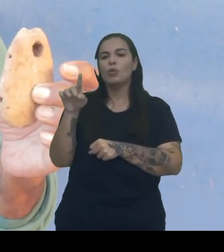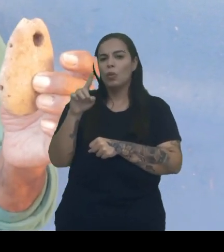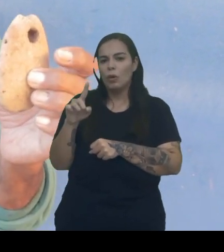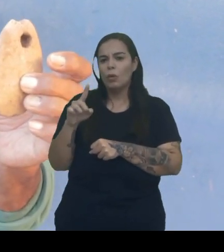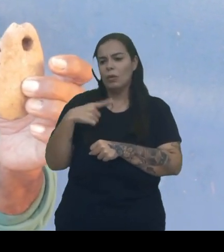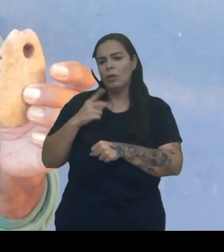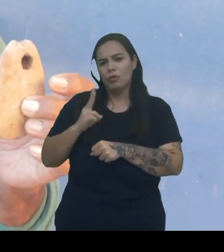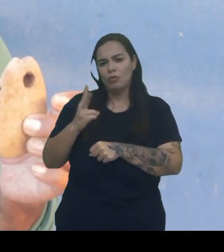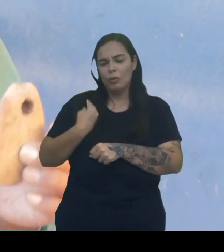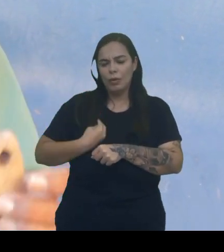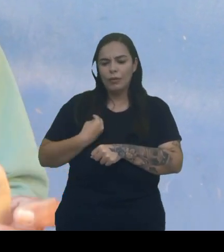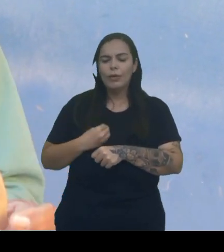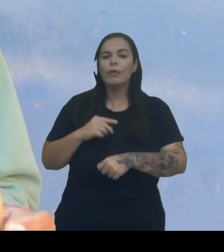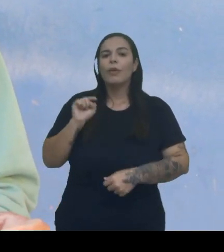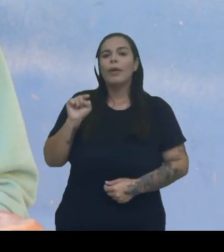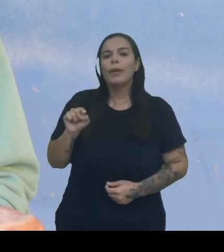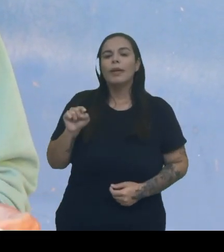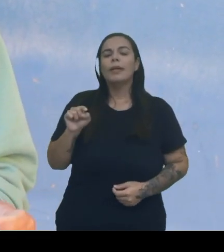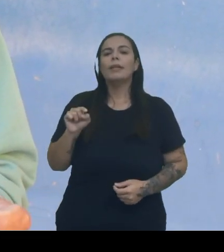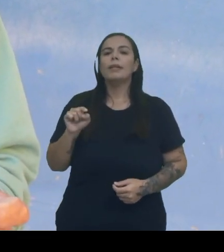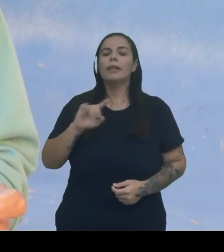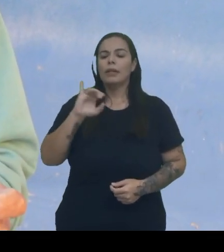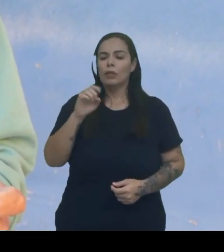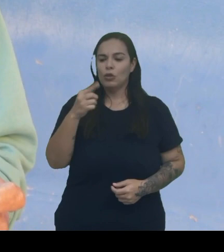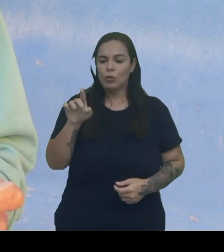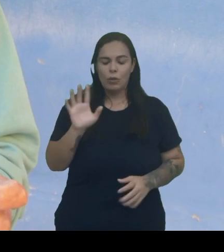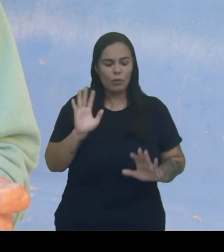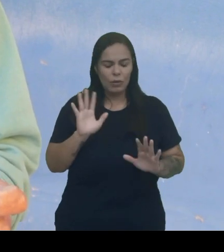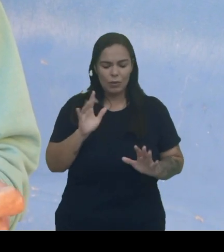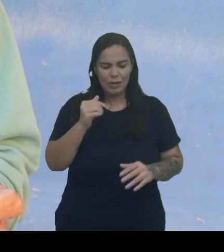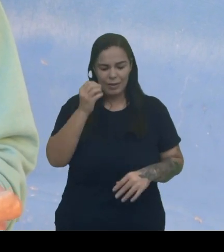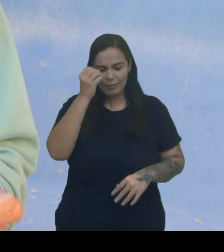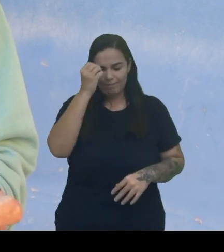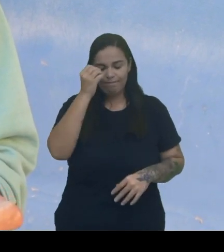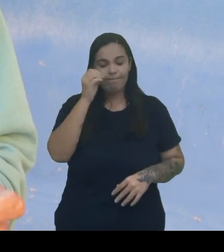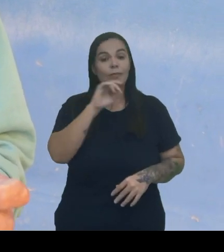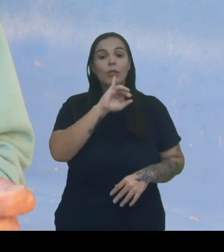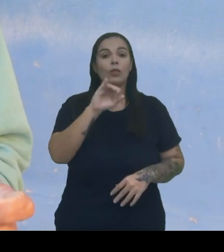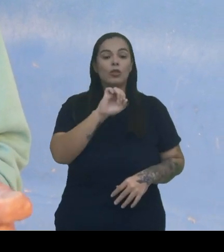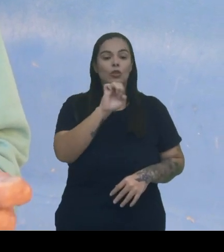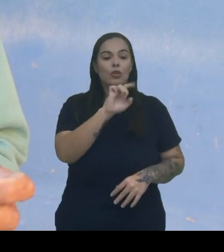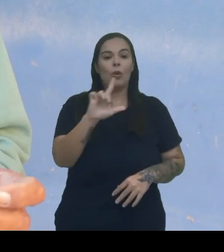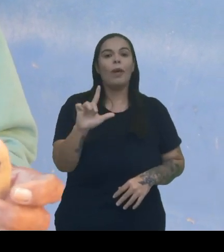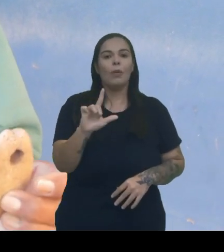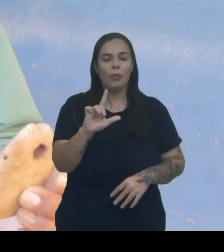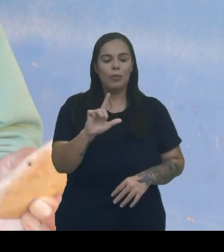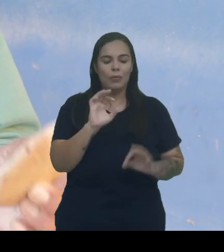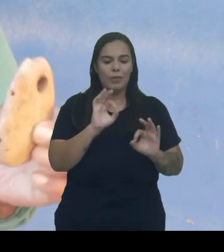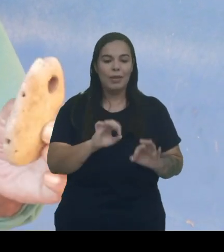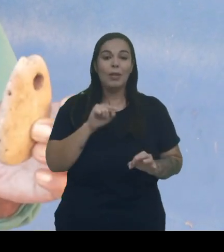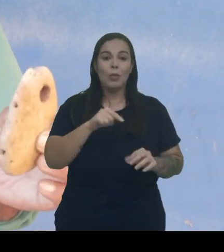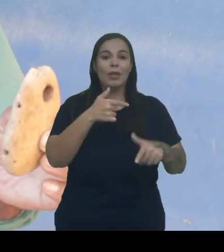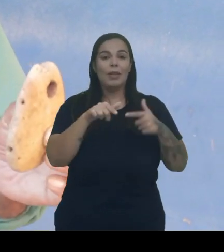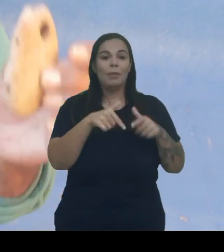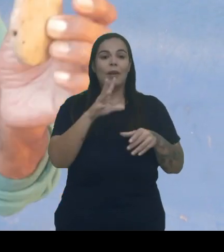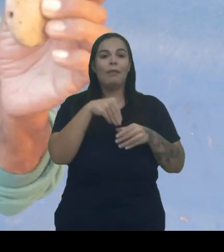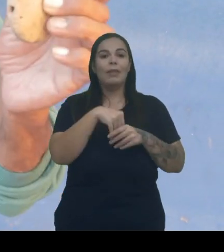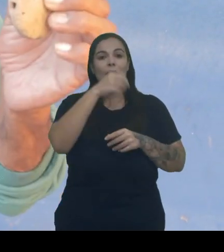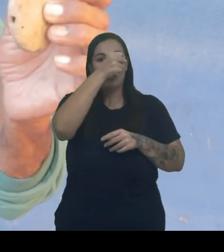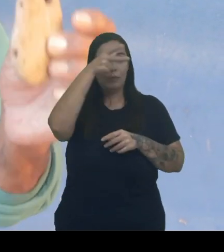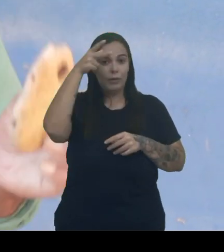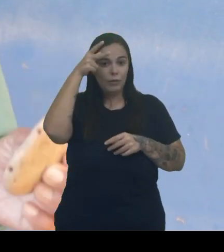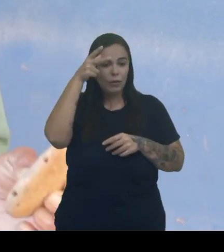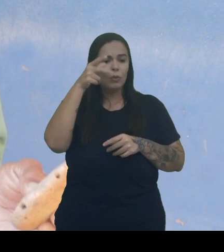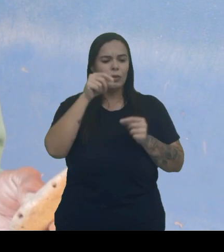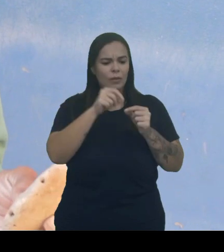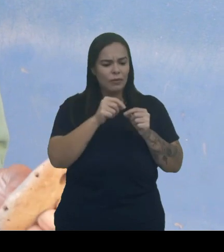não, tem, ele é vivo ainda. Ele faz, João não, meu Deus do céu, Joel. Ele trabalhava na prefeitura, ele